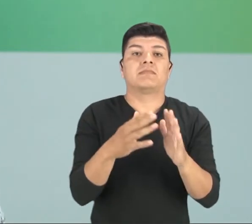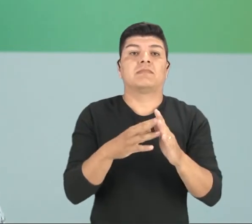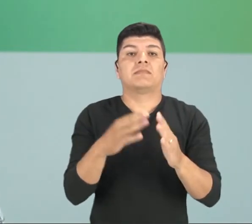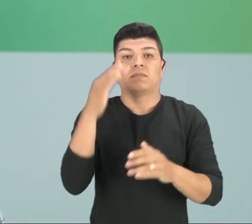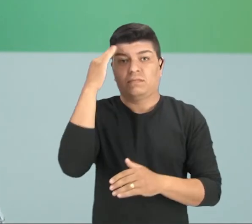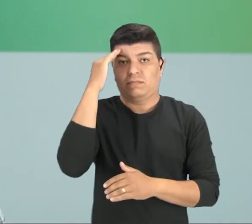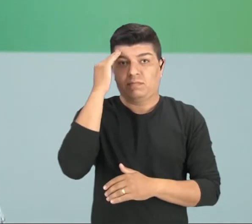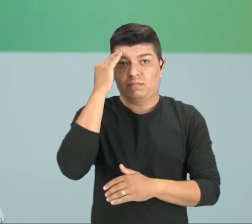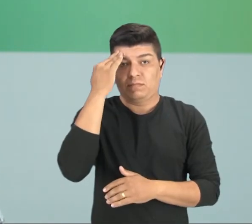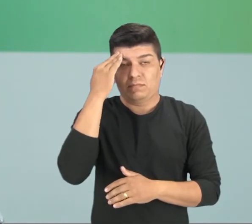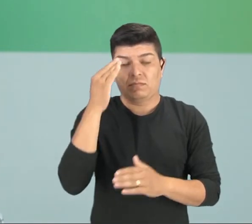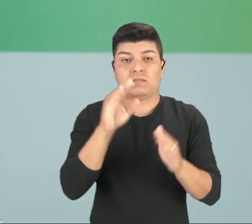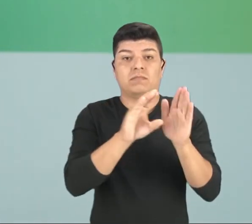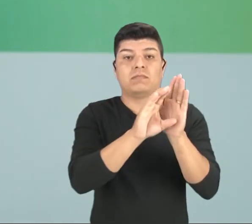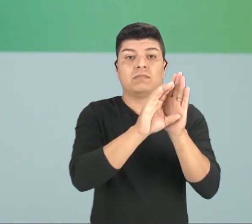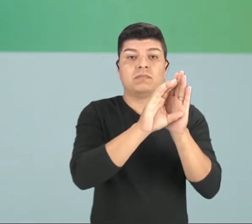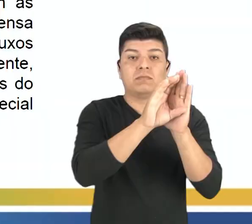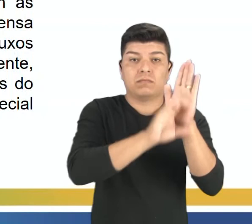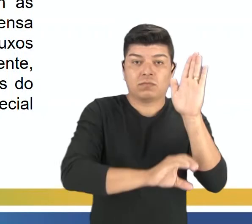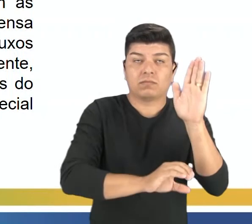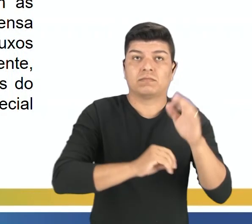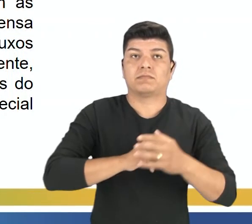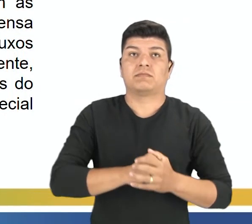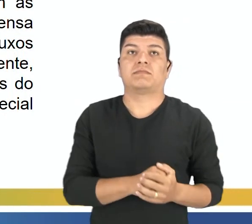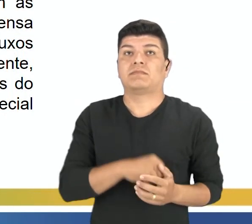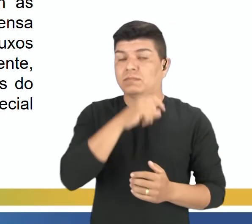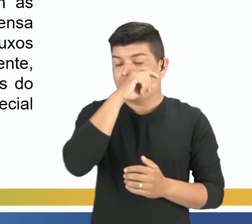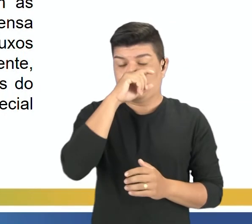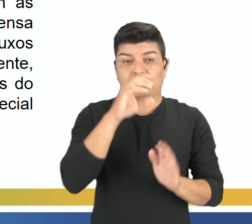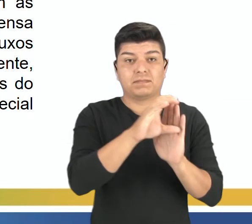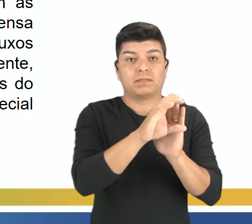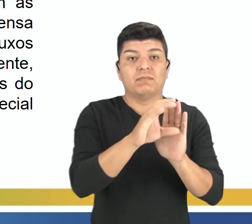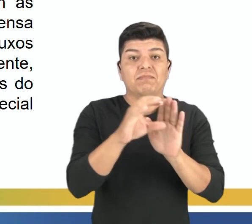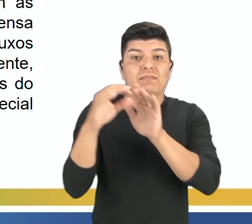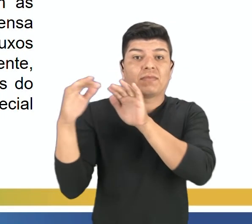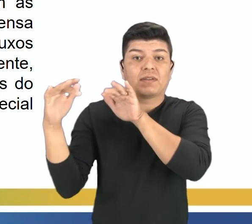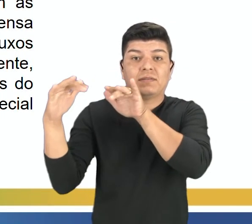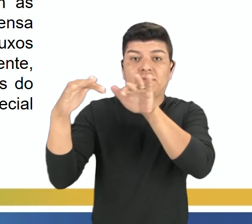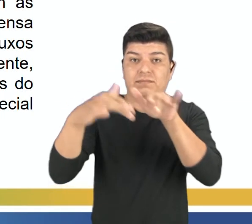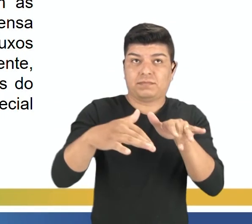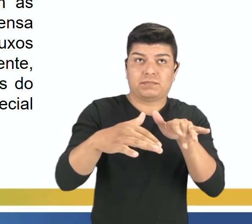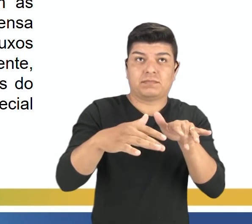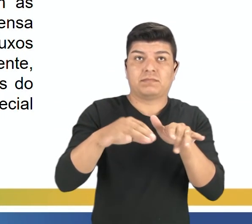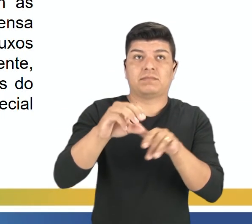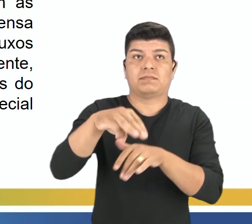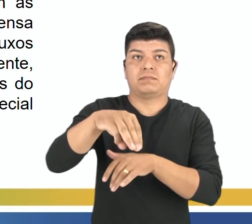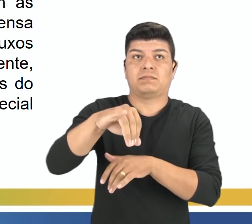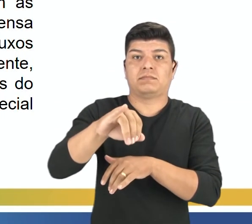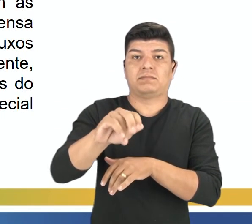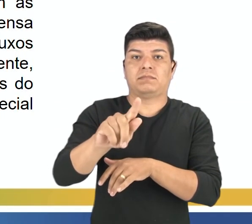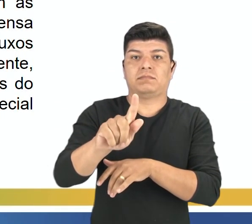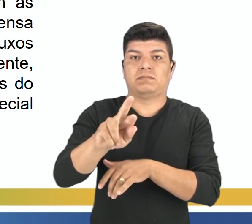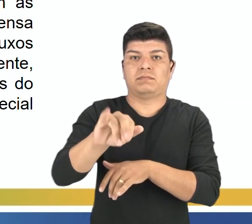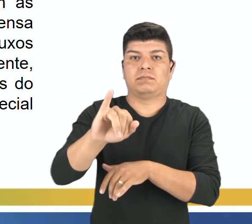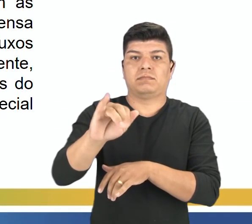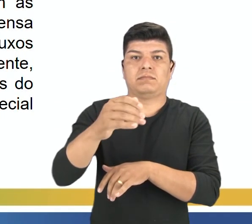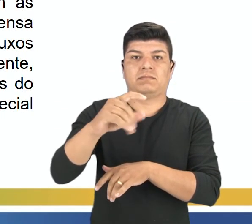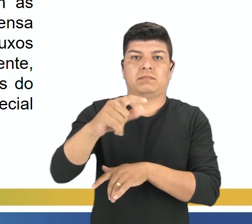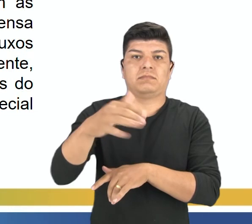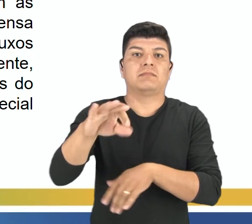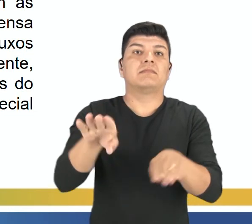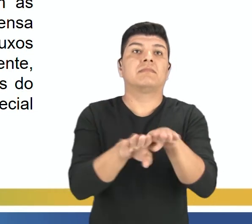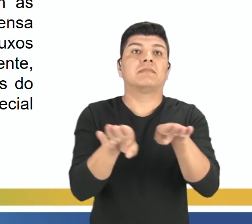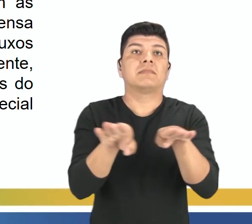conceito da migração. A migração ela ocorre desde o início da história da humanidade. Consiste na